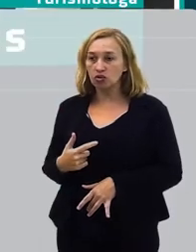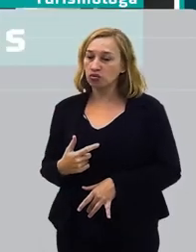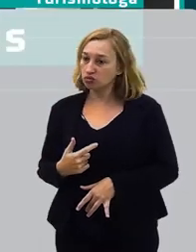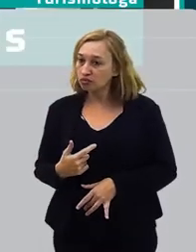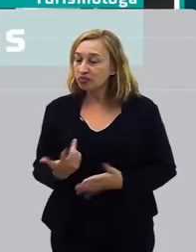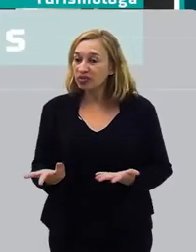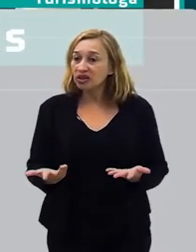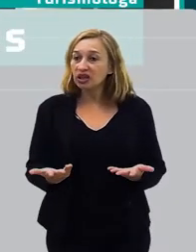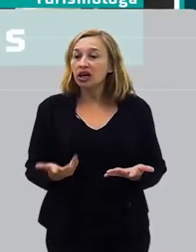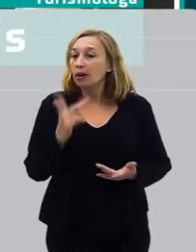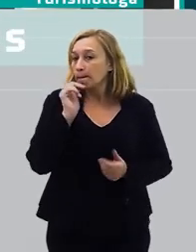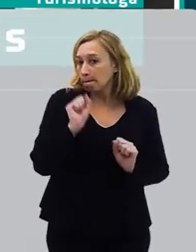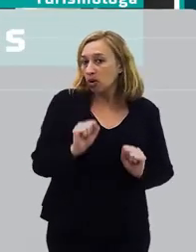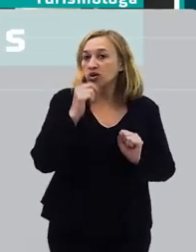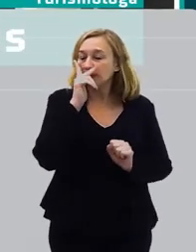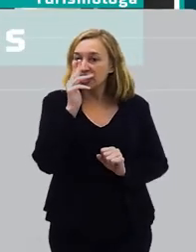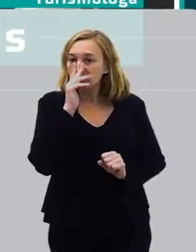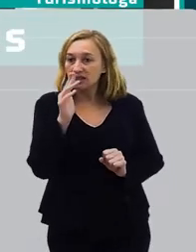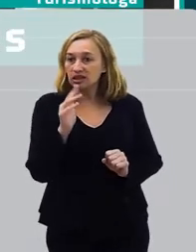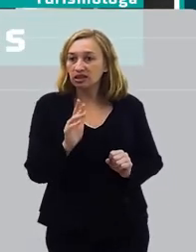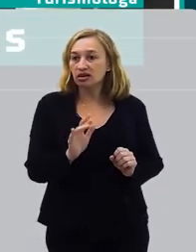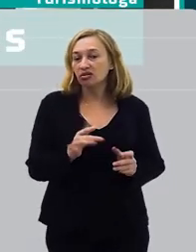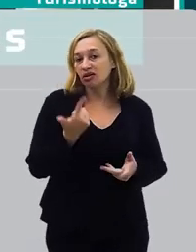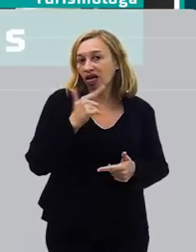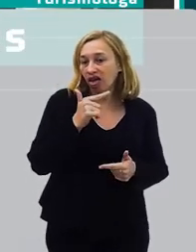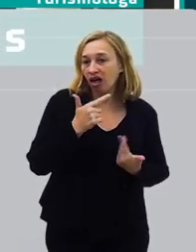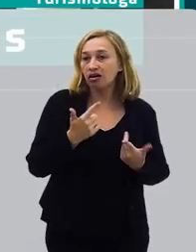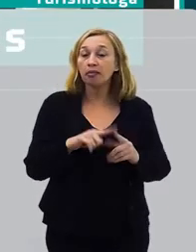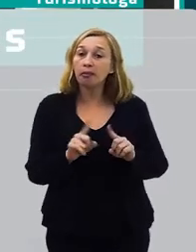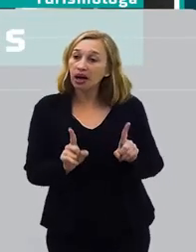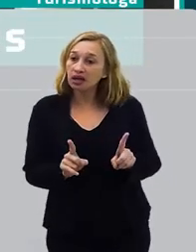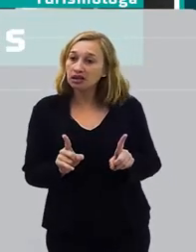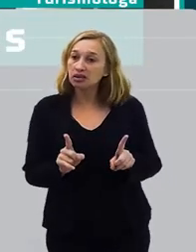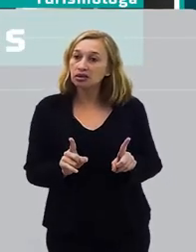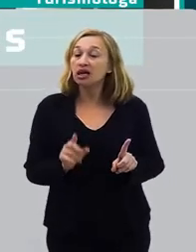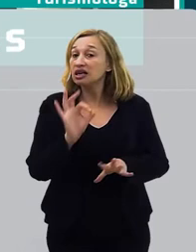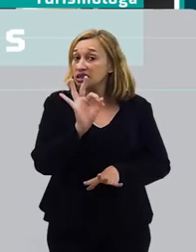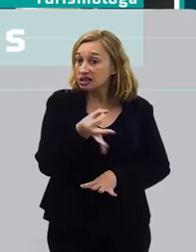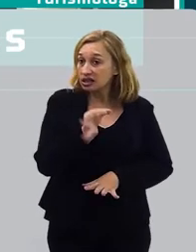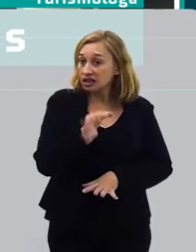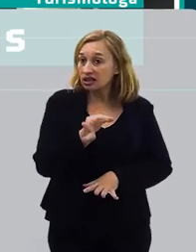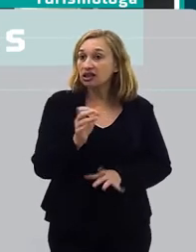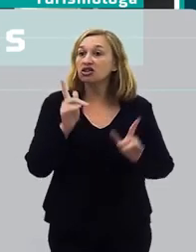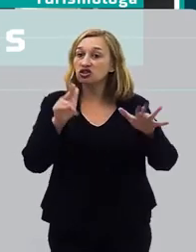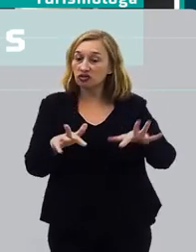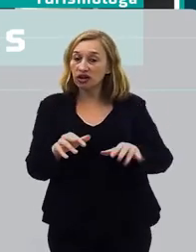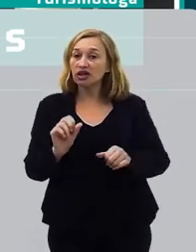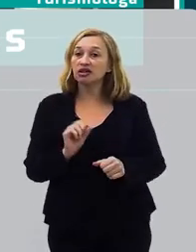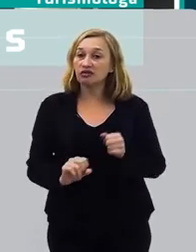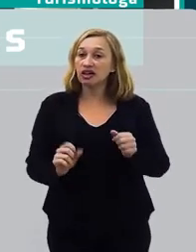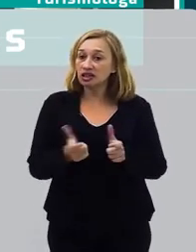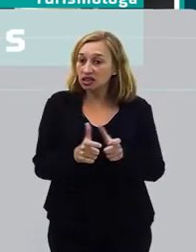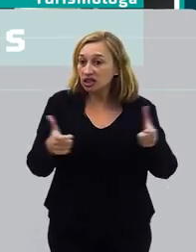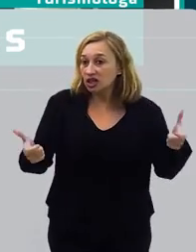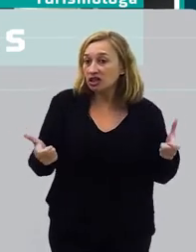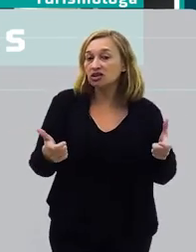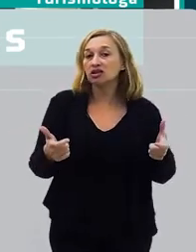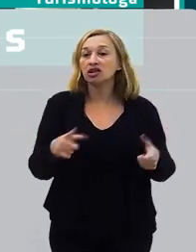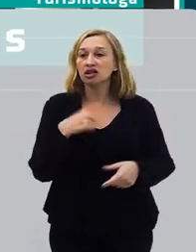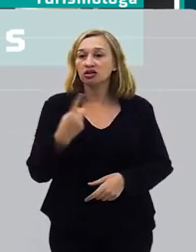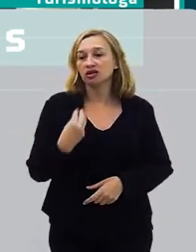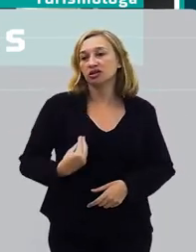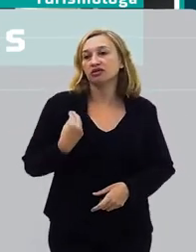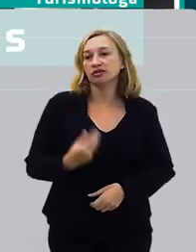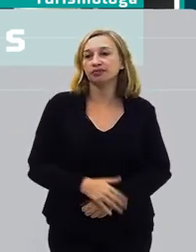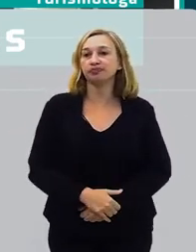Então, pode parecer um detalhe irrisório, mas que com certeza faz uma diferença enorme